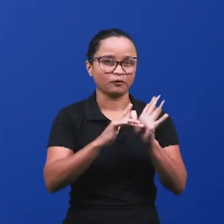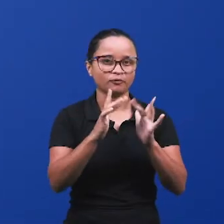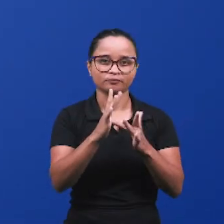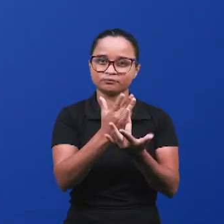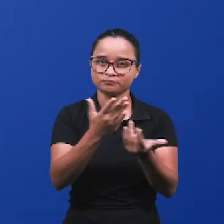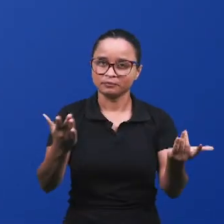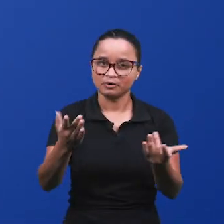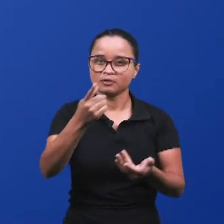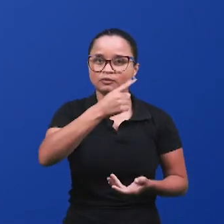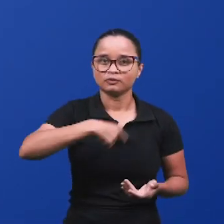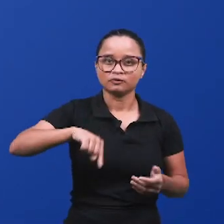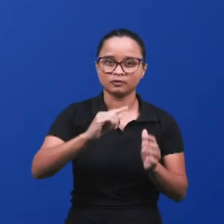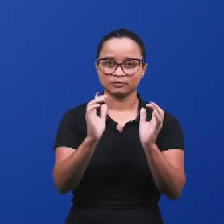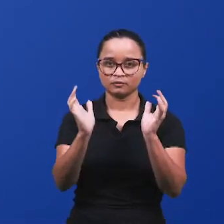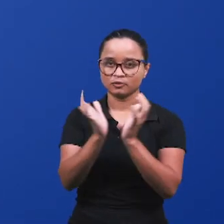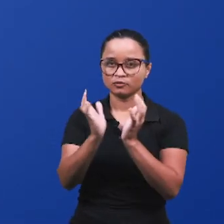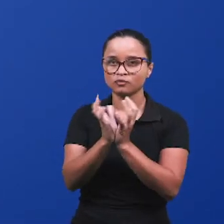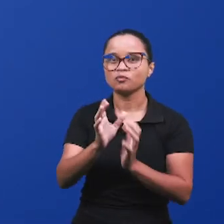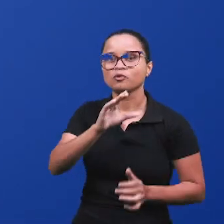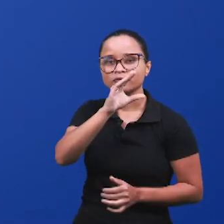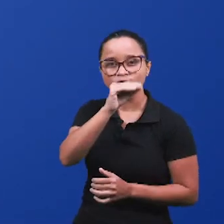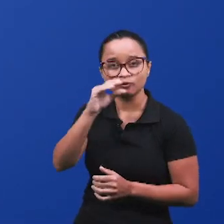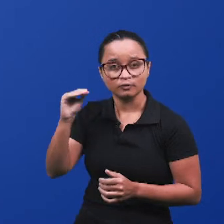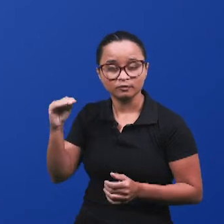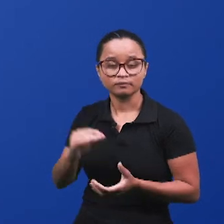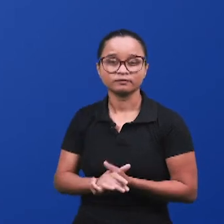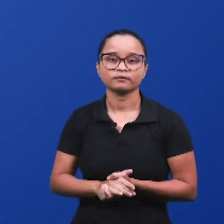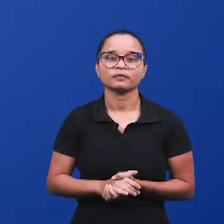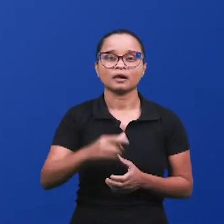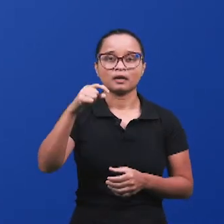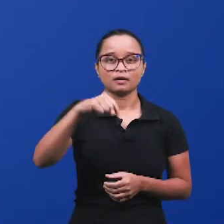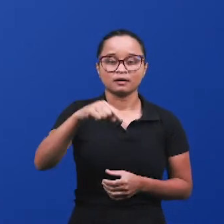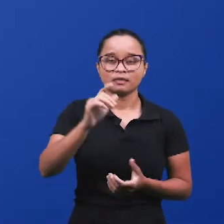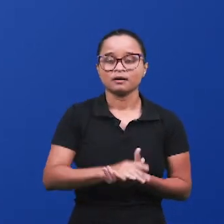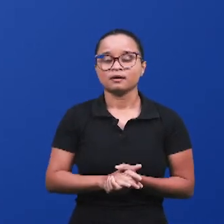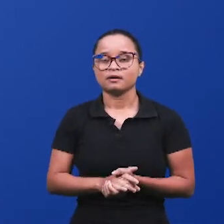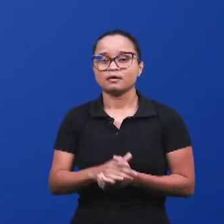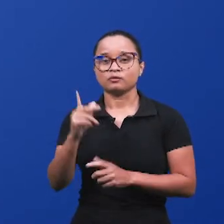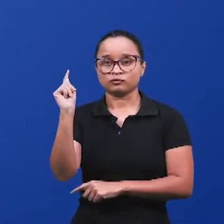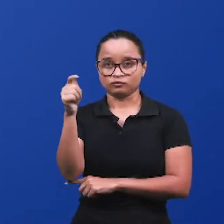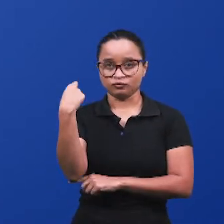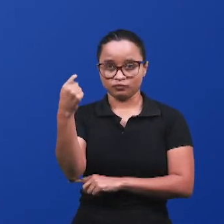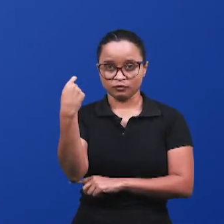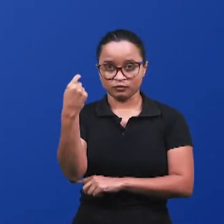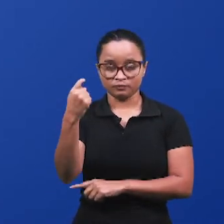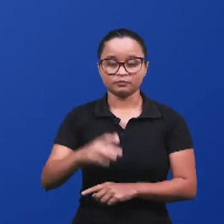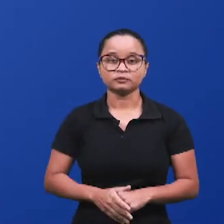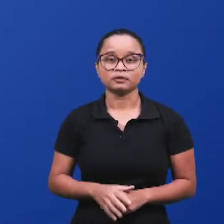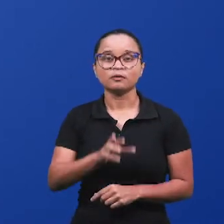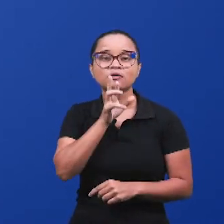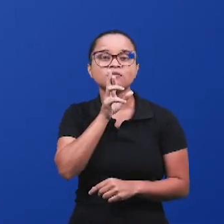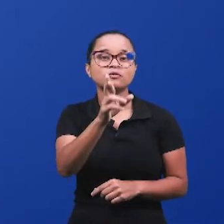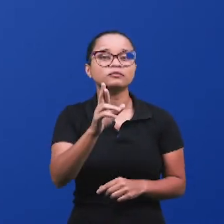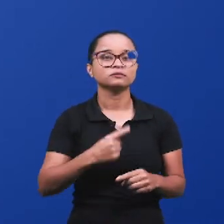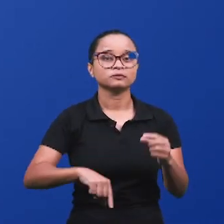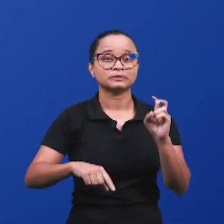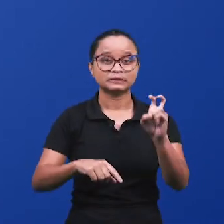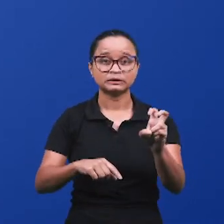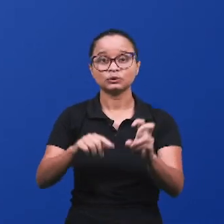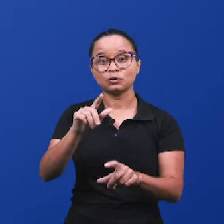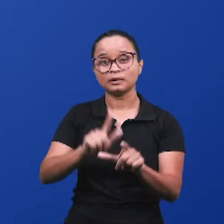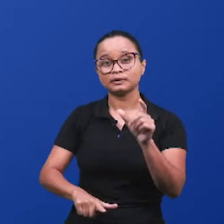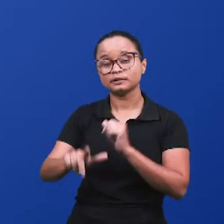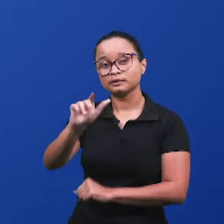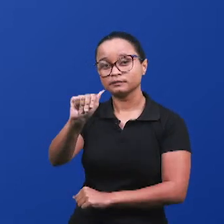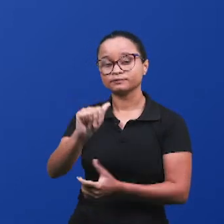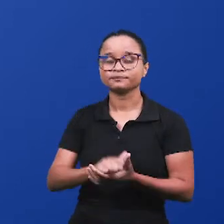Senhor Jesus, nós somos a classe dos adolescentes em Caxias do Sul. Vamos estar respondendo a pergunta